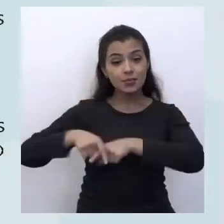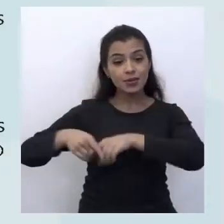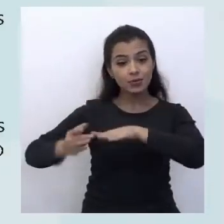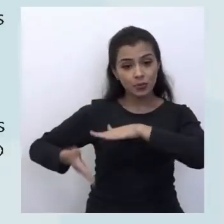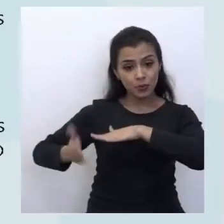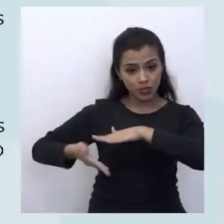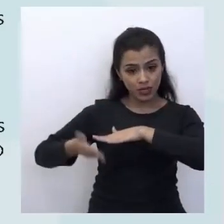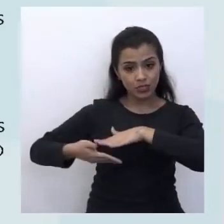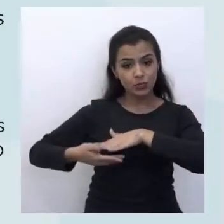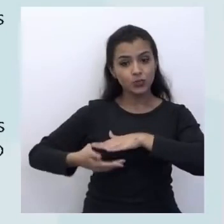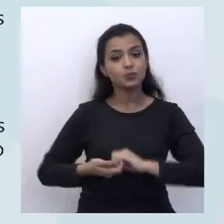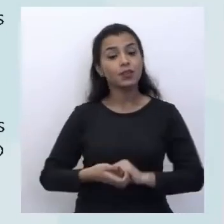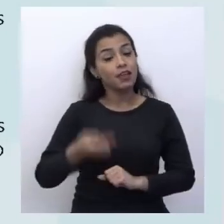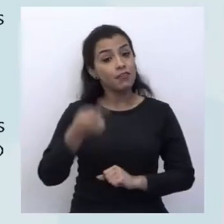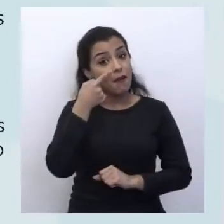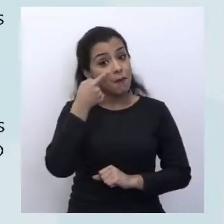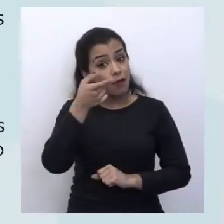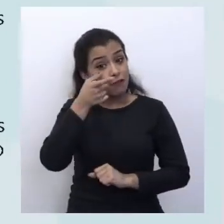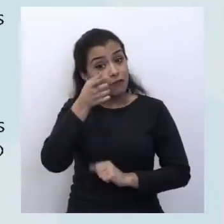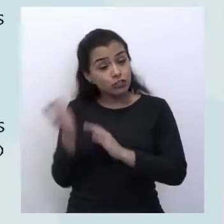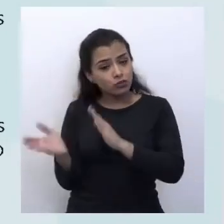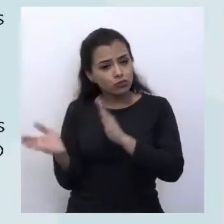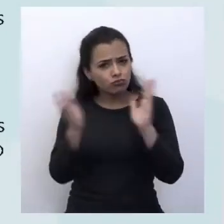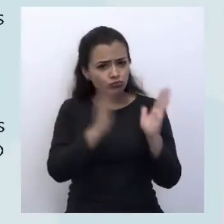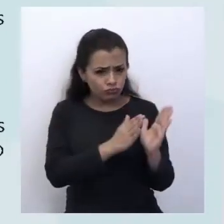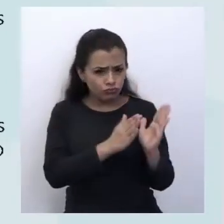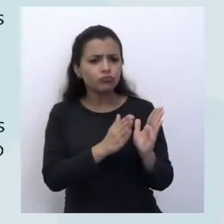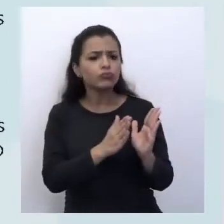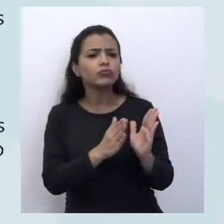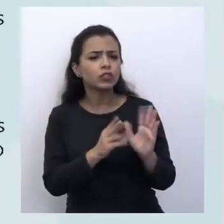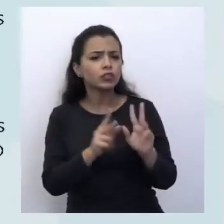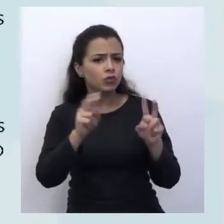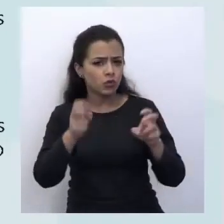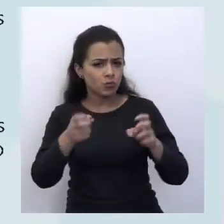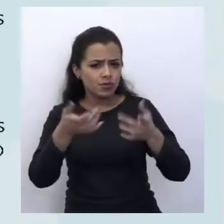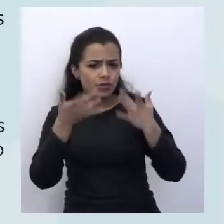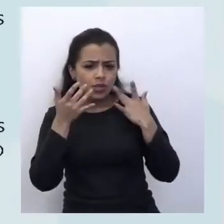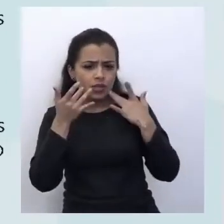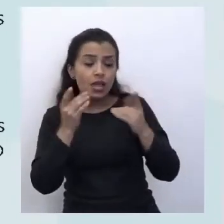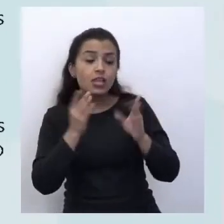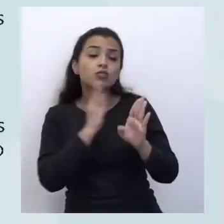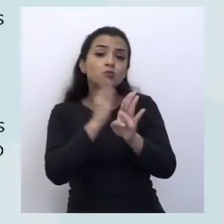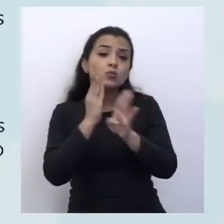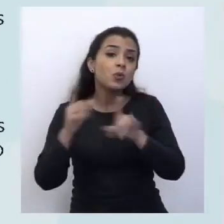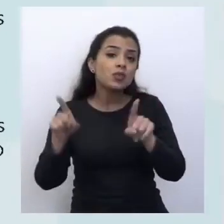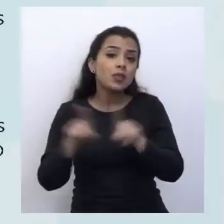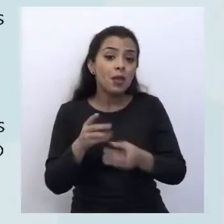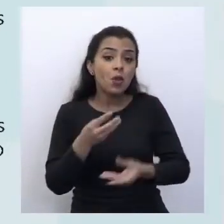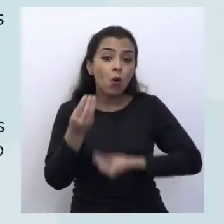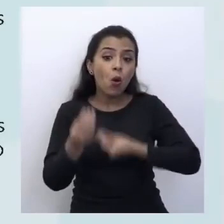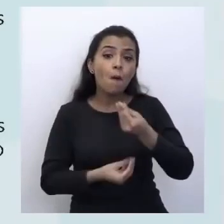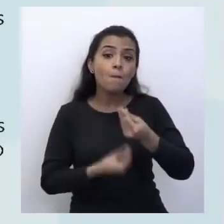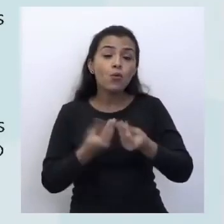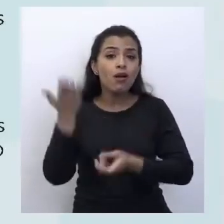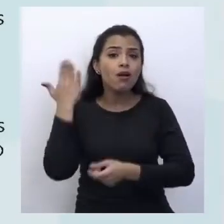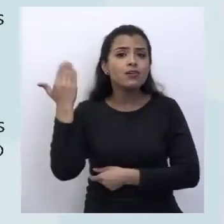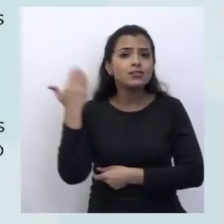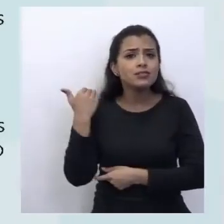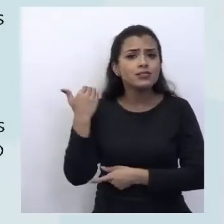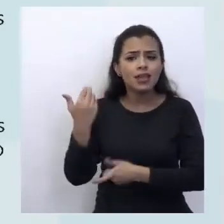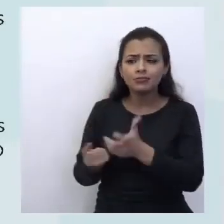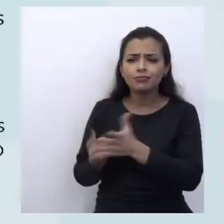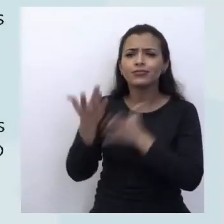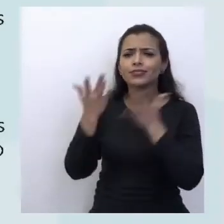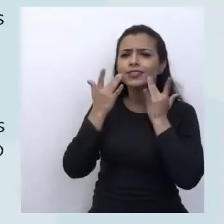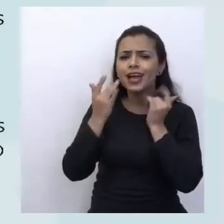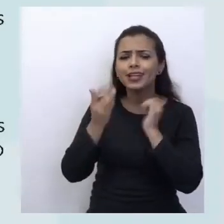teatrais contemporâneos, descobrimos como surgiram o teatro e alguns grupos teatrais contemporâneos no Brasil e no mundo. Então,